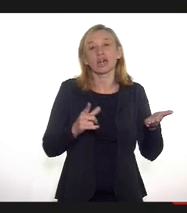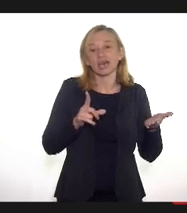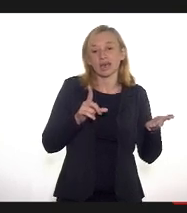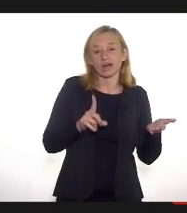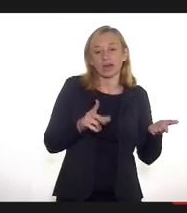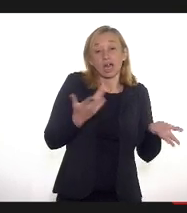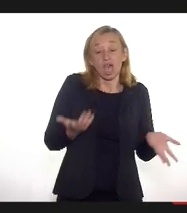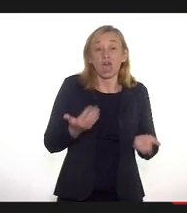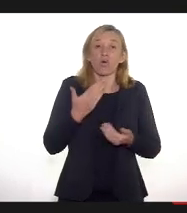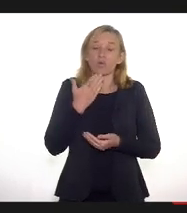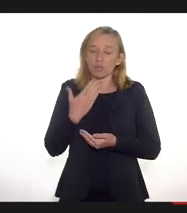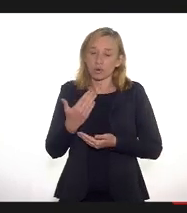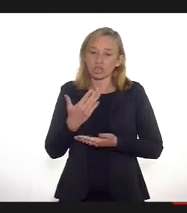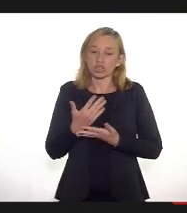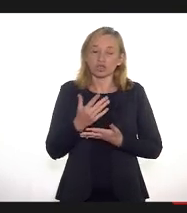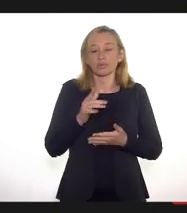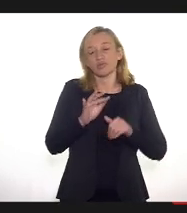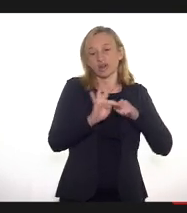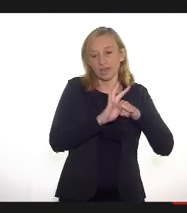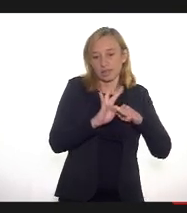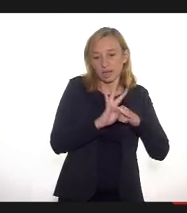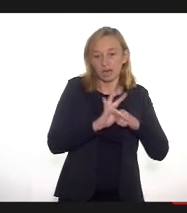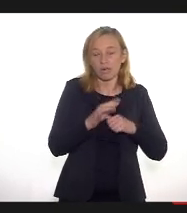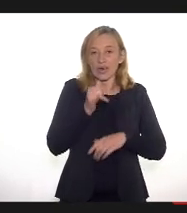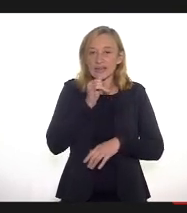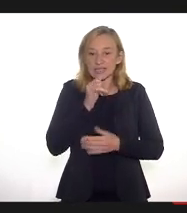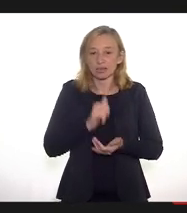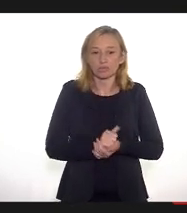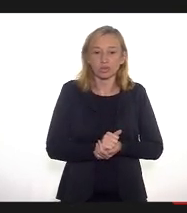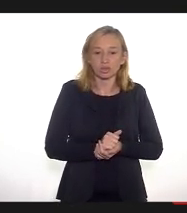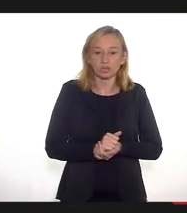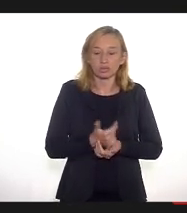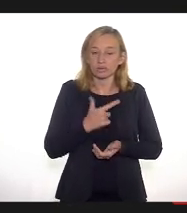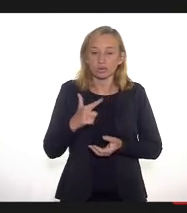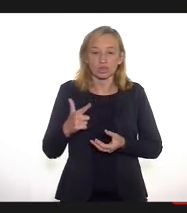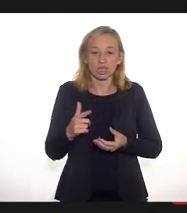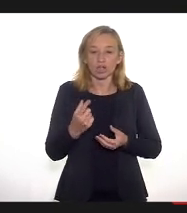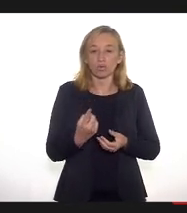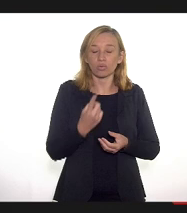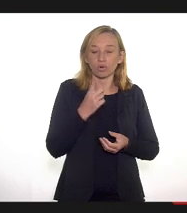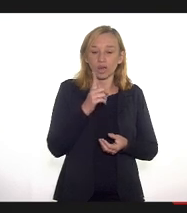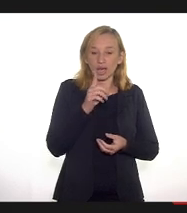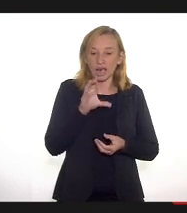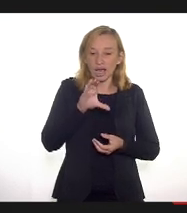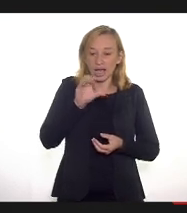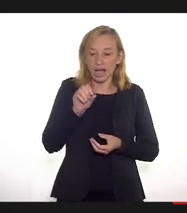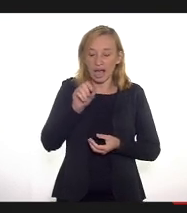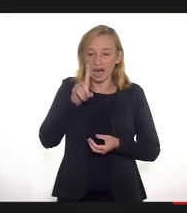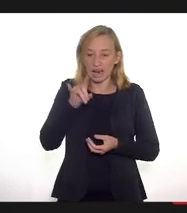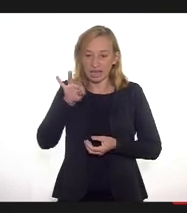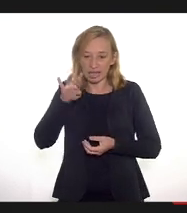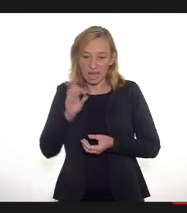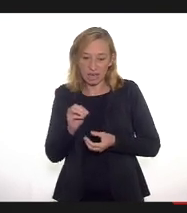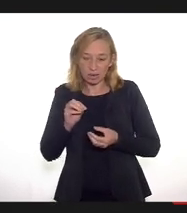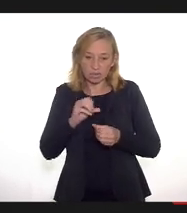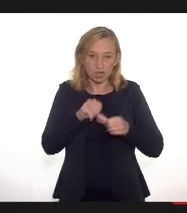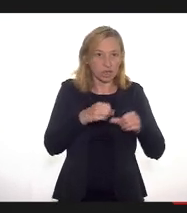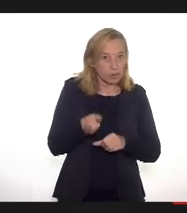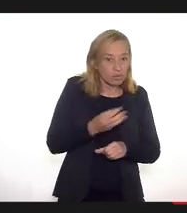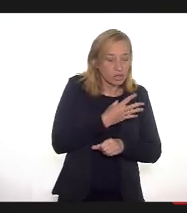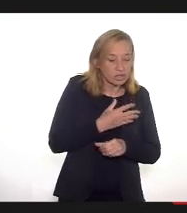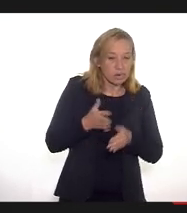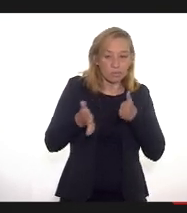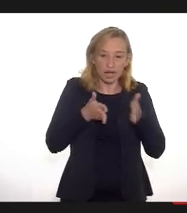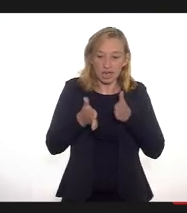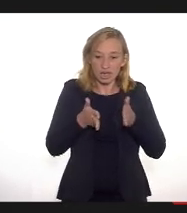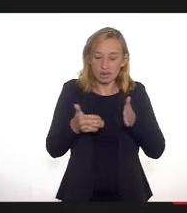eu faço as seguintes indagações para a FAETEC. Por exemplo, não existe um calendário definido para a FAETEC de renovação. Período